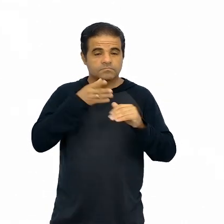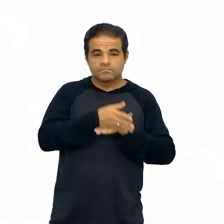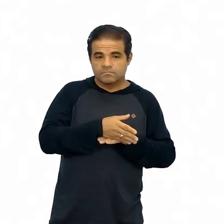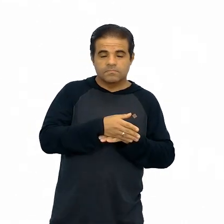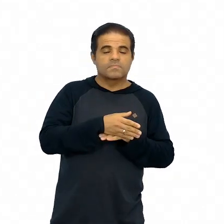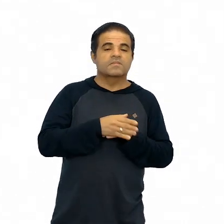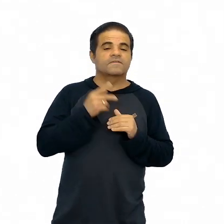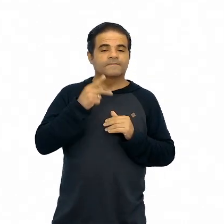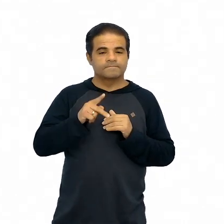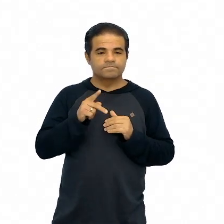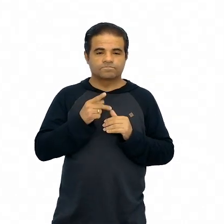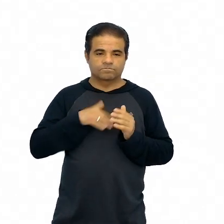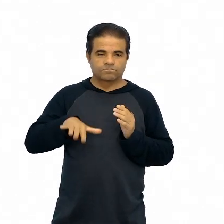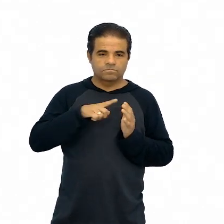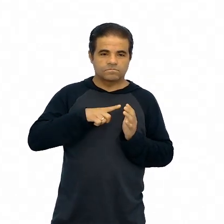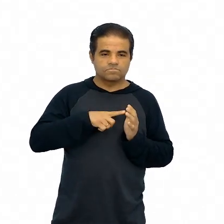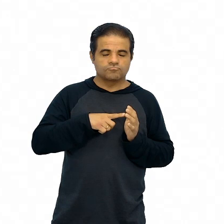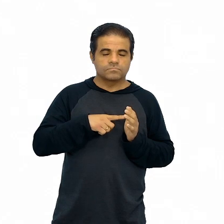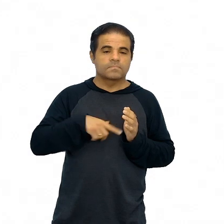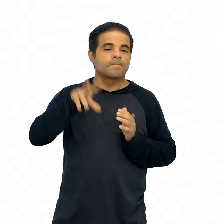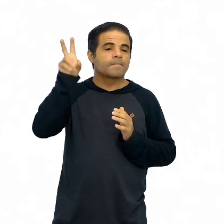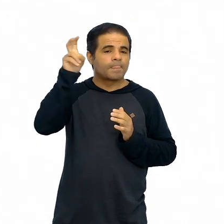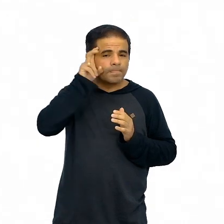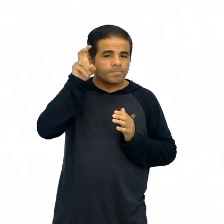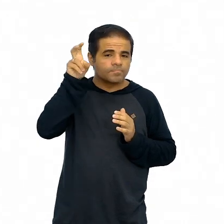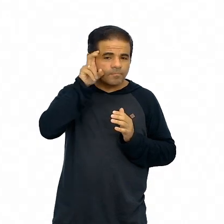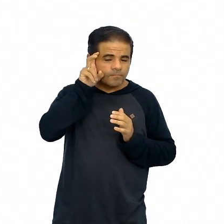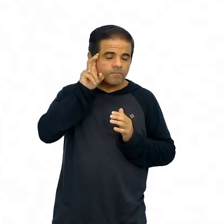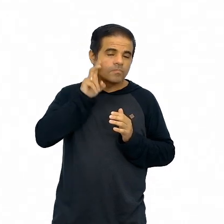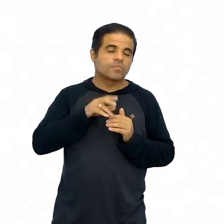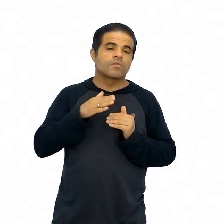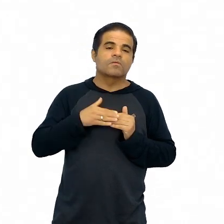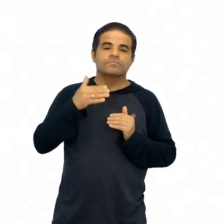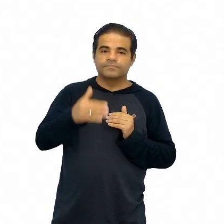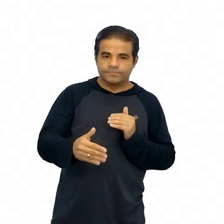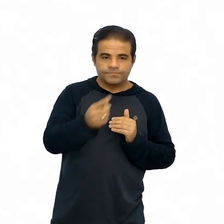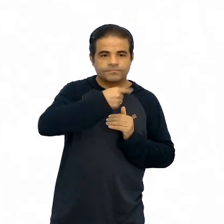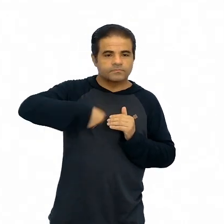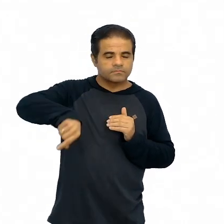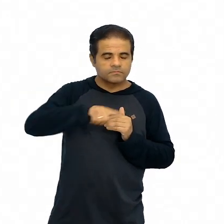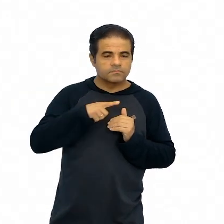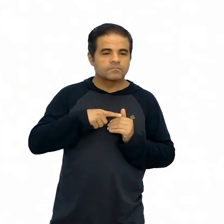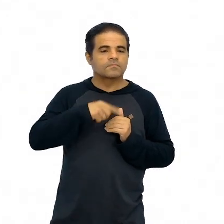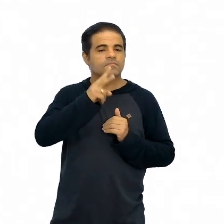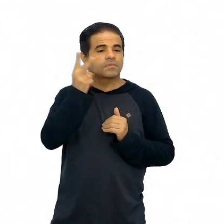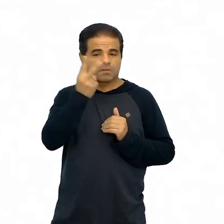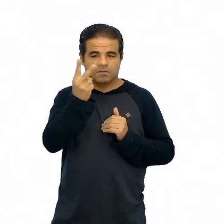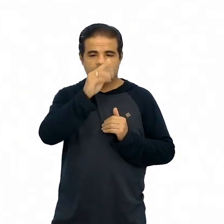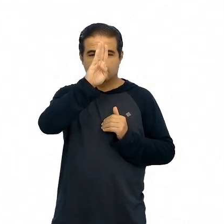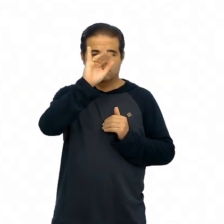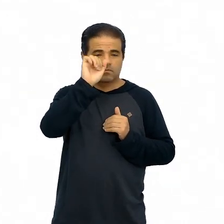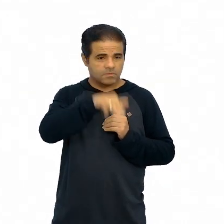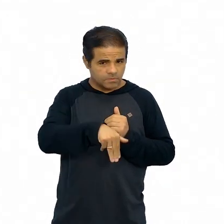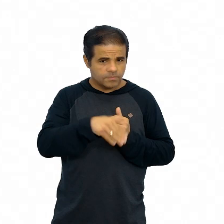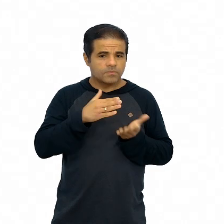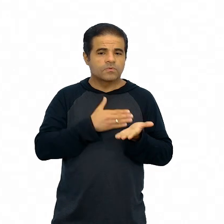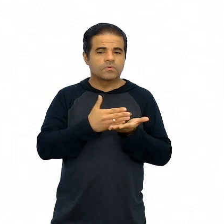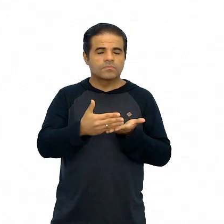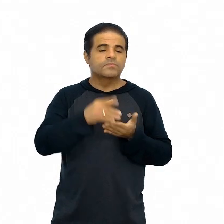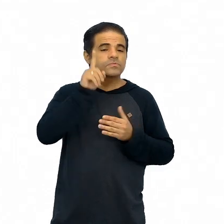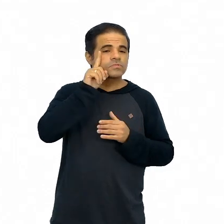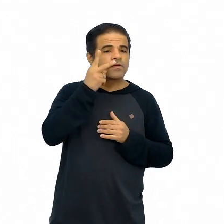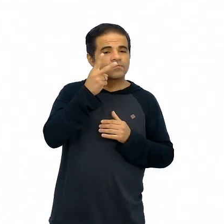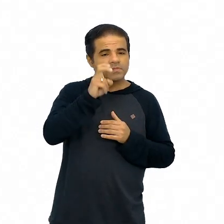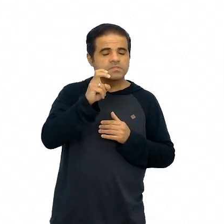datas são sempre às quintas-feiras. O nosso segundo bimestre começou no dia 25